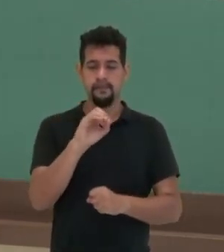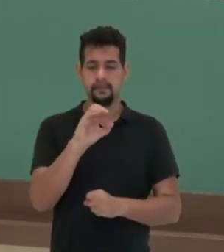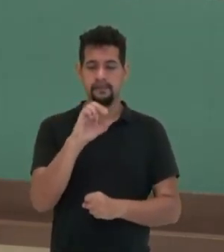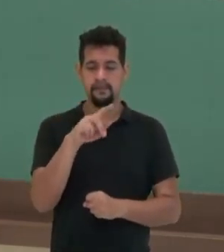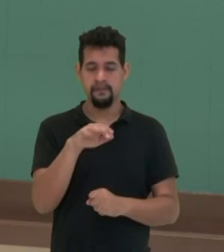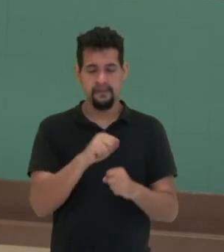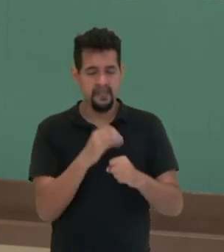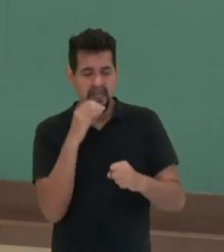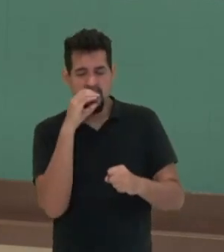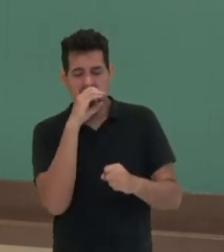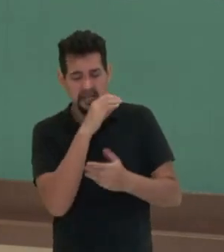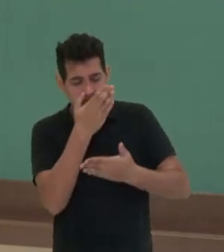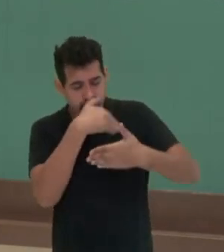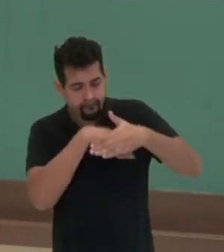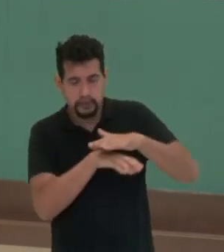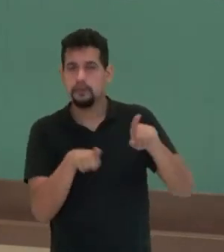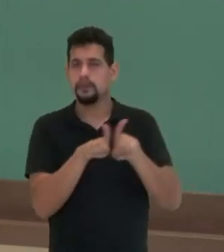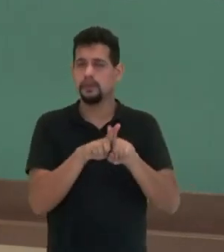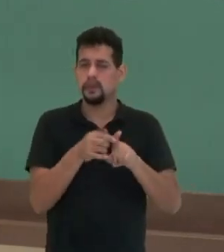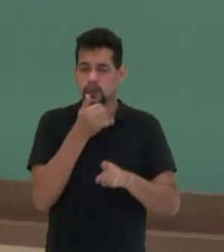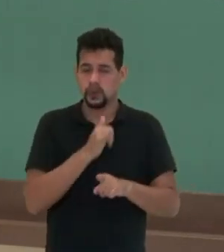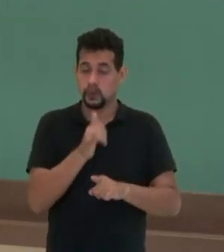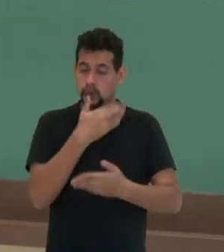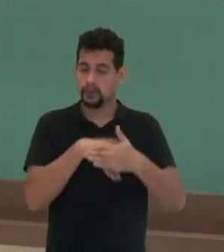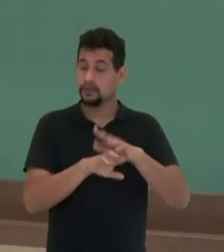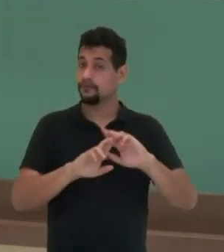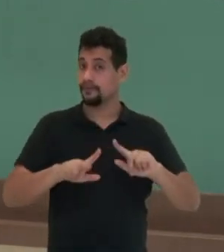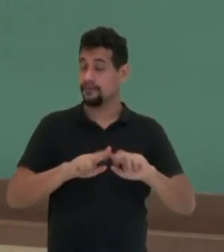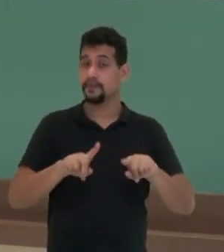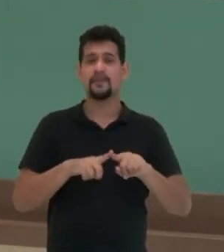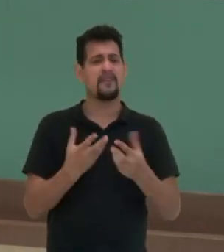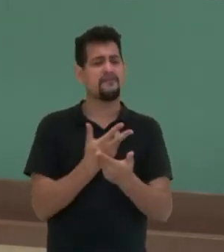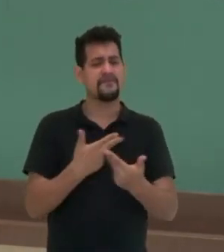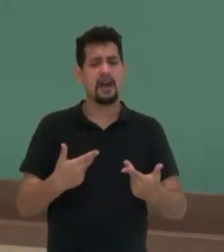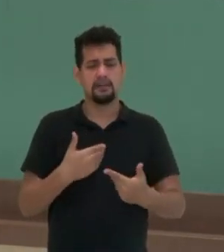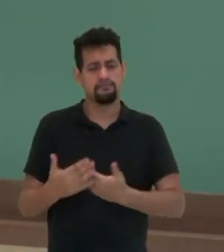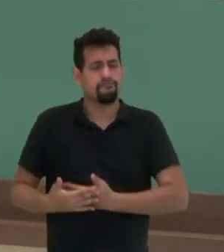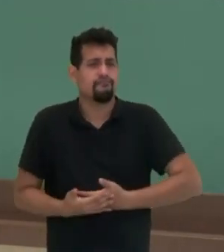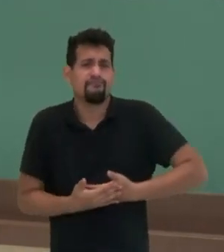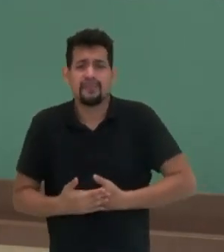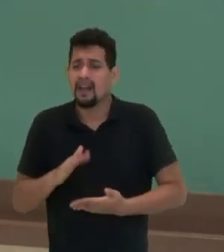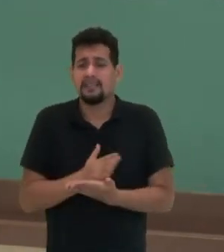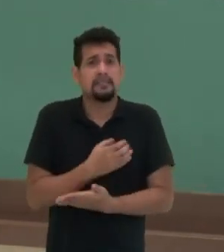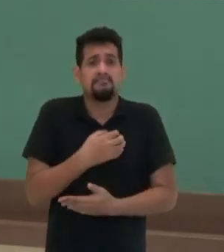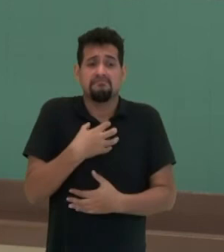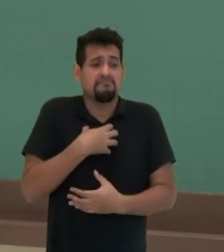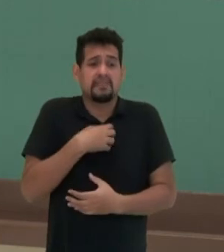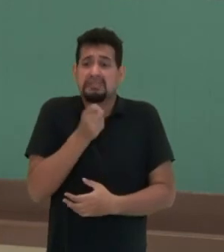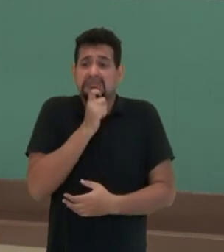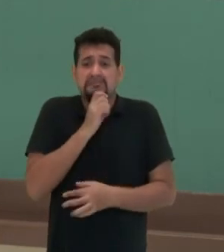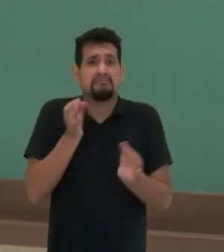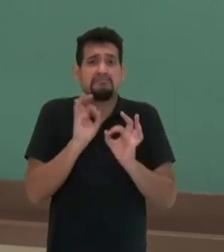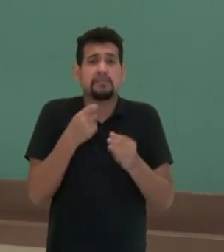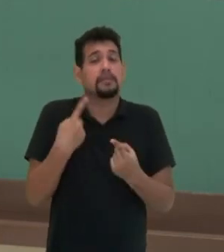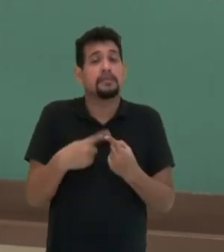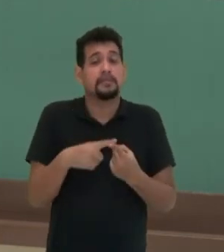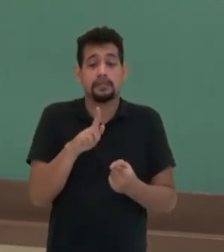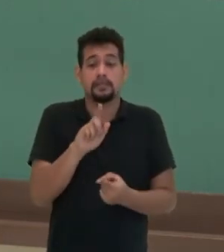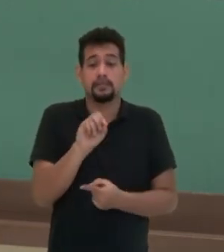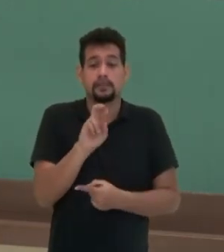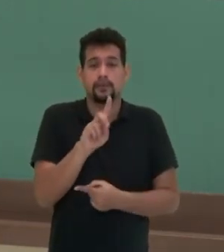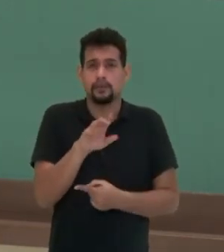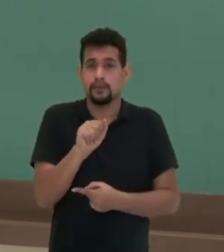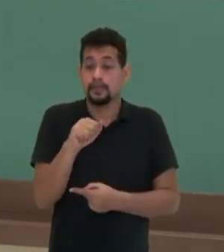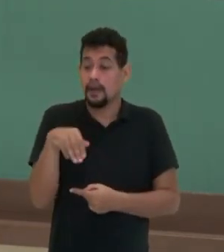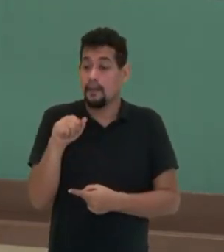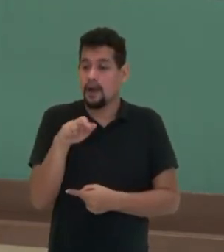do que sintetizar energia. Então por isso que muitos bebês, às vezes eles não sentem frio, porque eles têm essa gordura marrom e ela vai